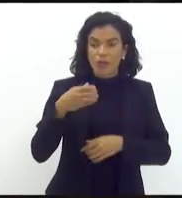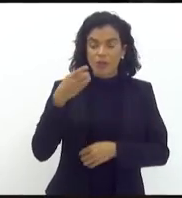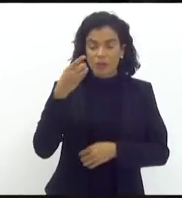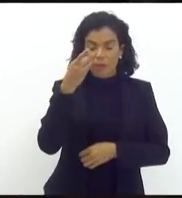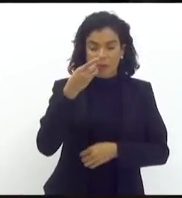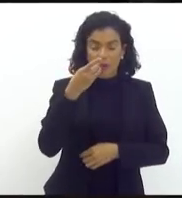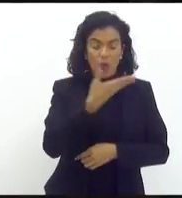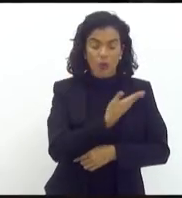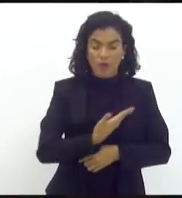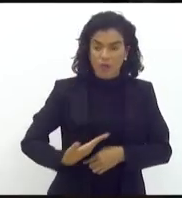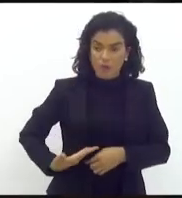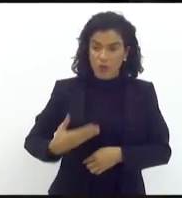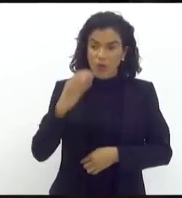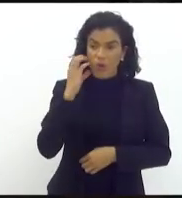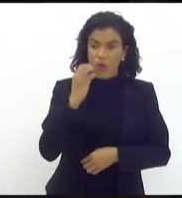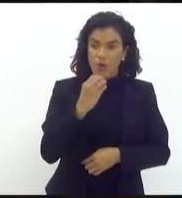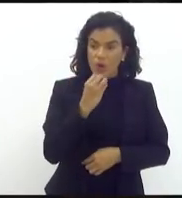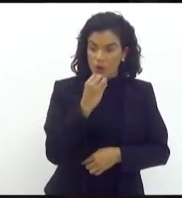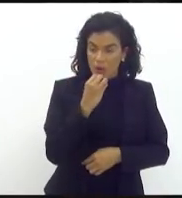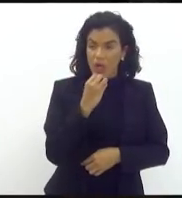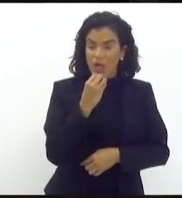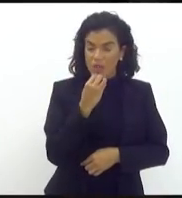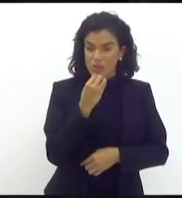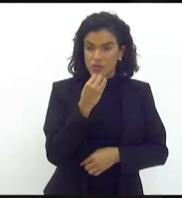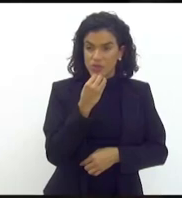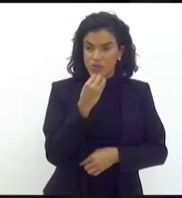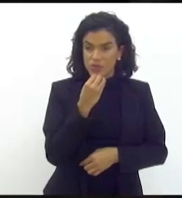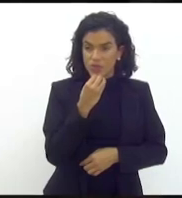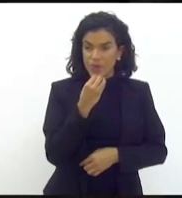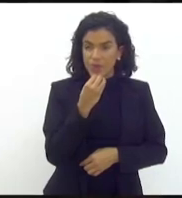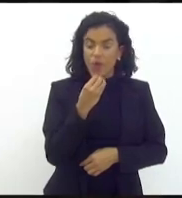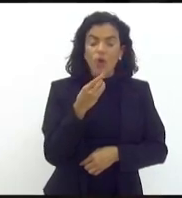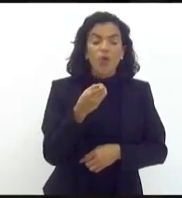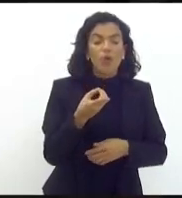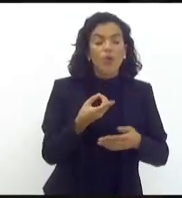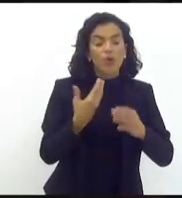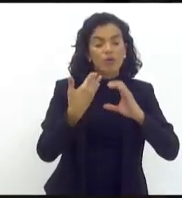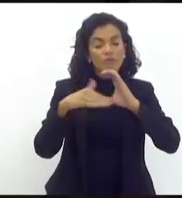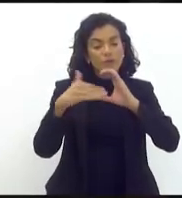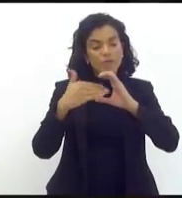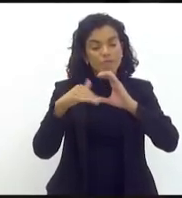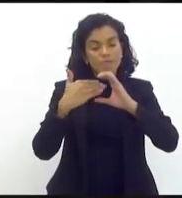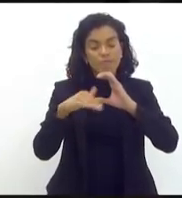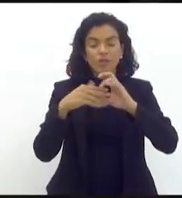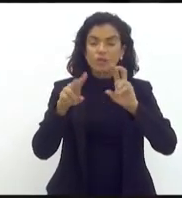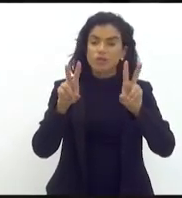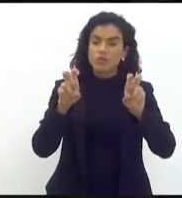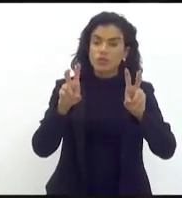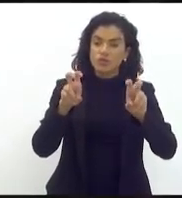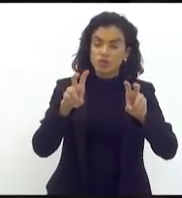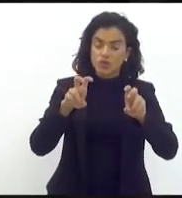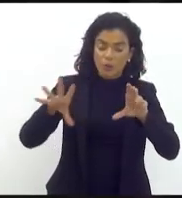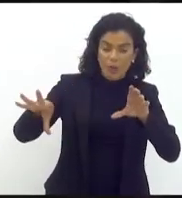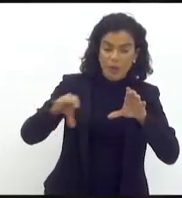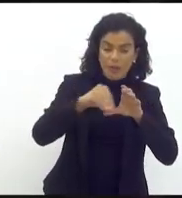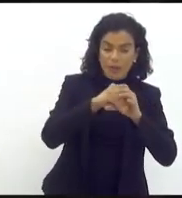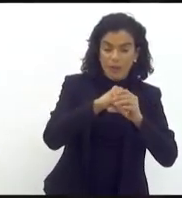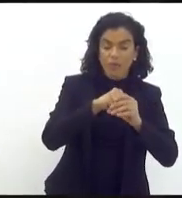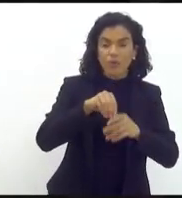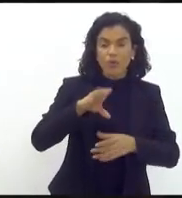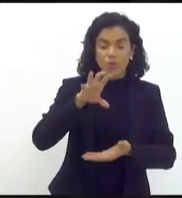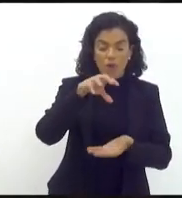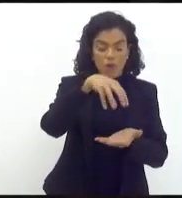Governador Cláudio Bonfim de Castro e Silva o envio de mensagem dispondo sobre a implantação de uma